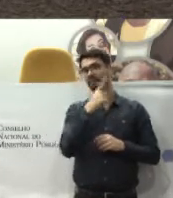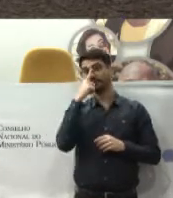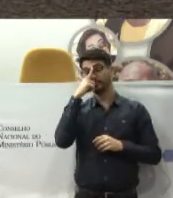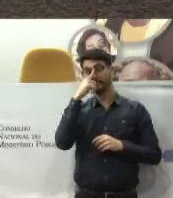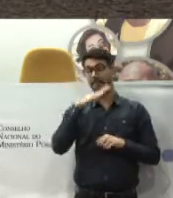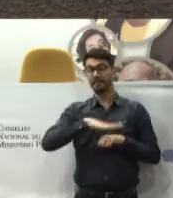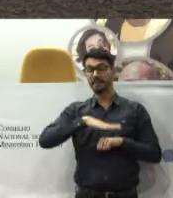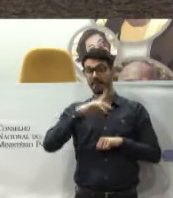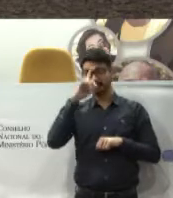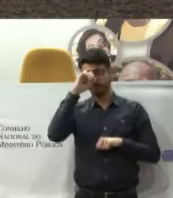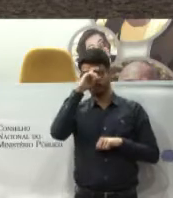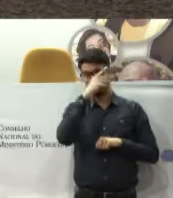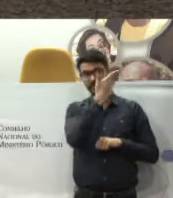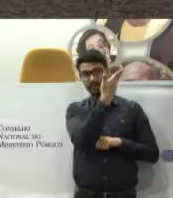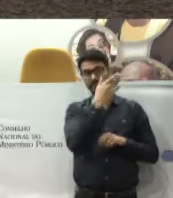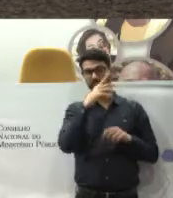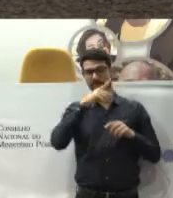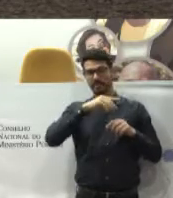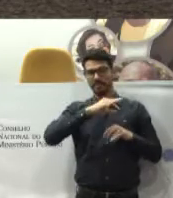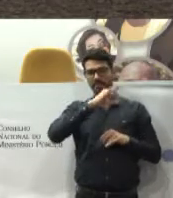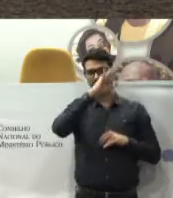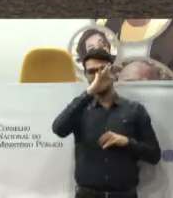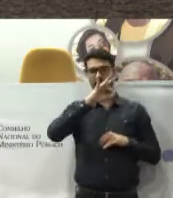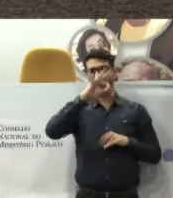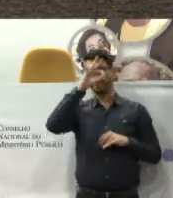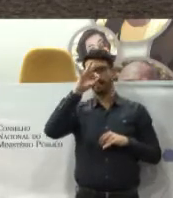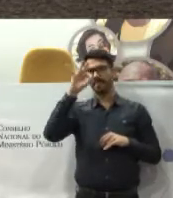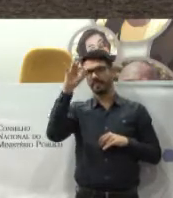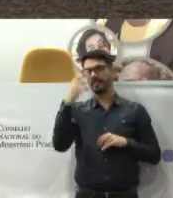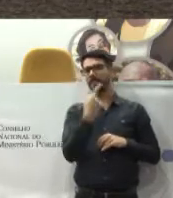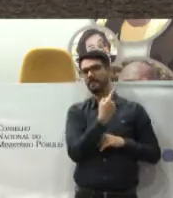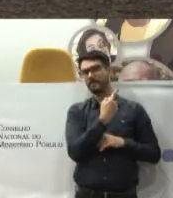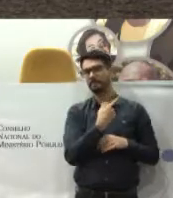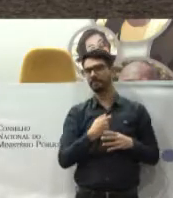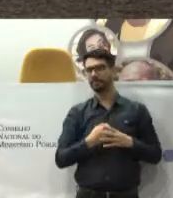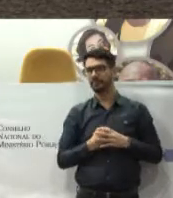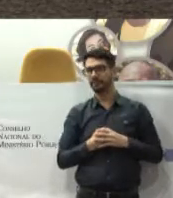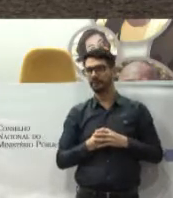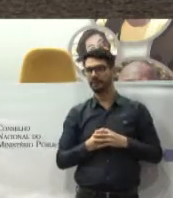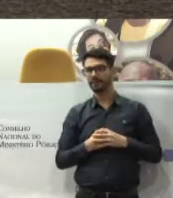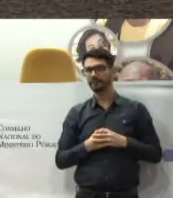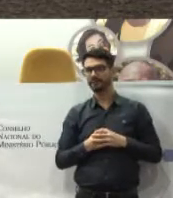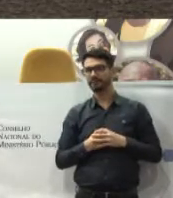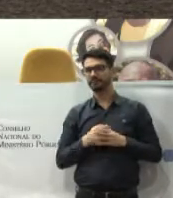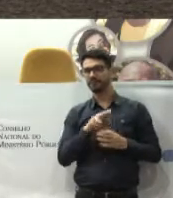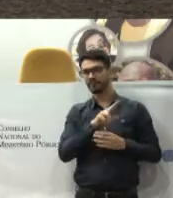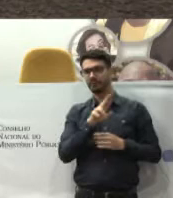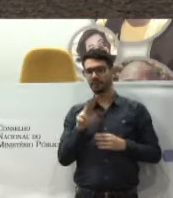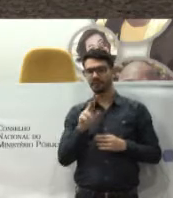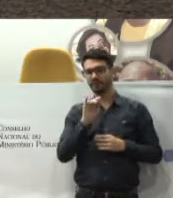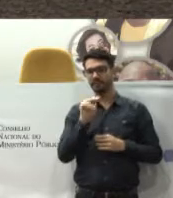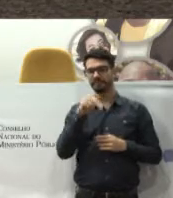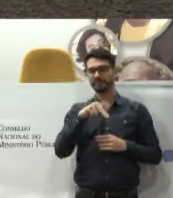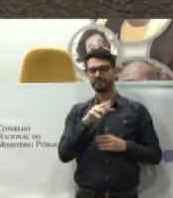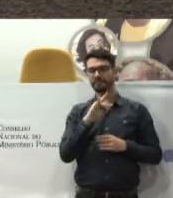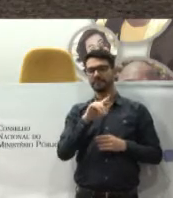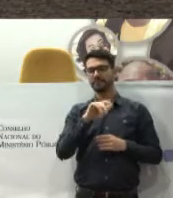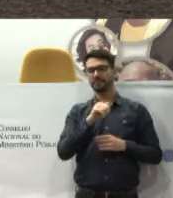mais delicada que nós temos. Por que eu estou mostrando esse gráfico? Esse é um gráfico que eu separei para vocês sobre inflação na